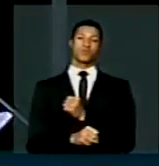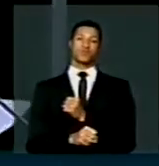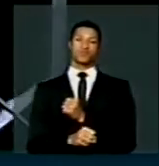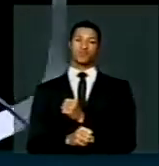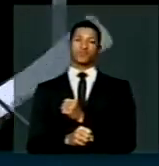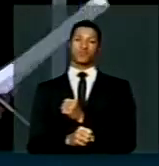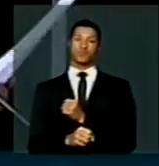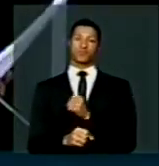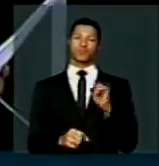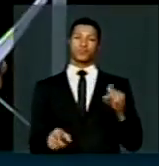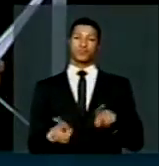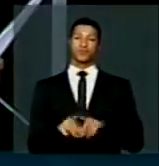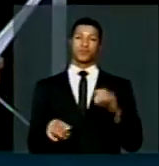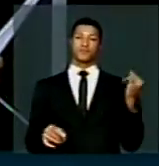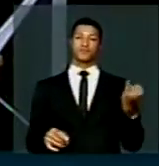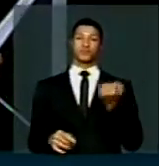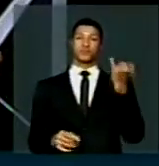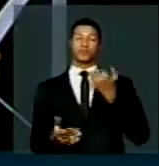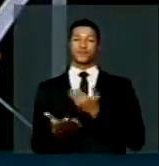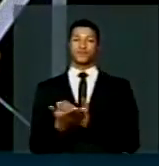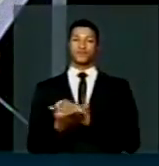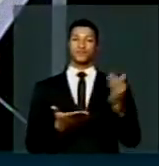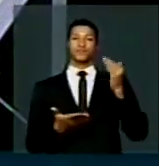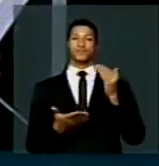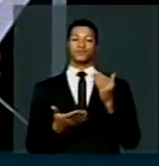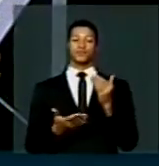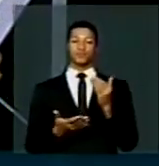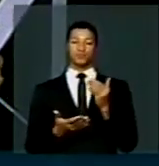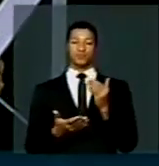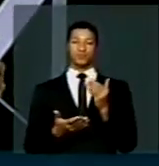esta importante iniciativa